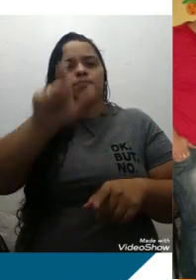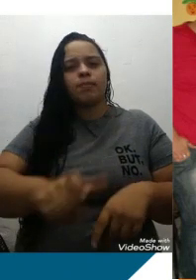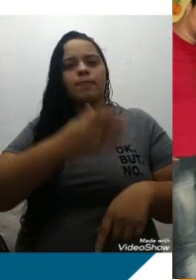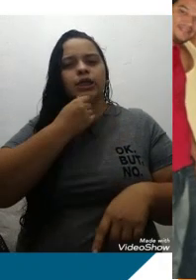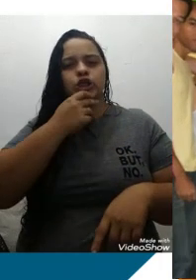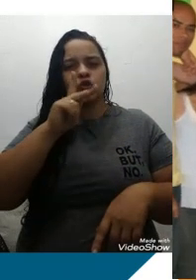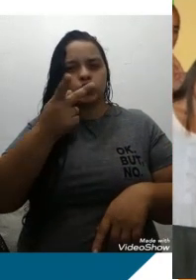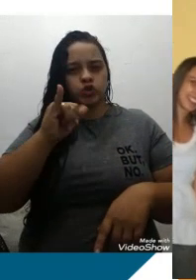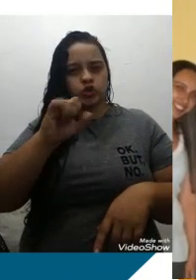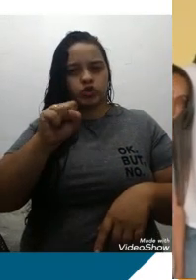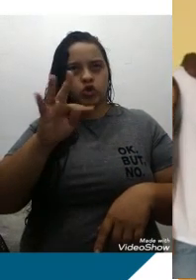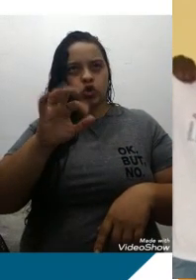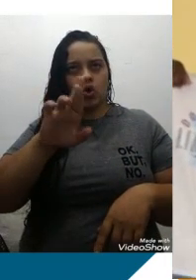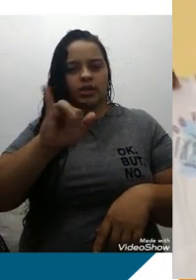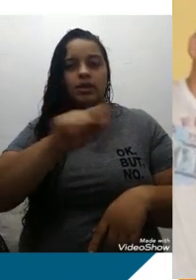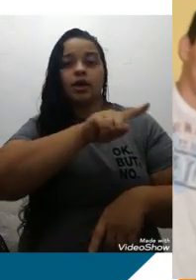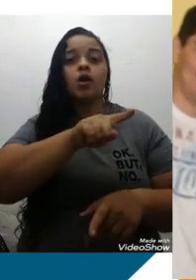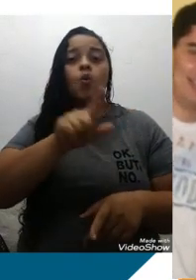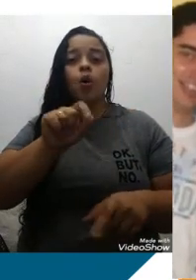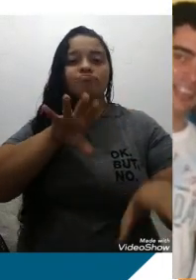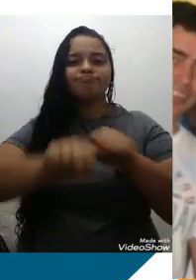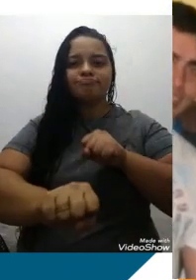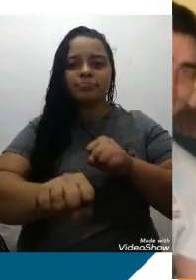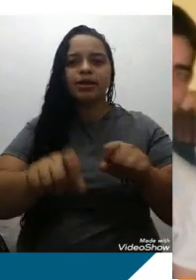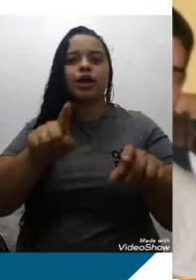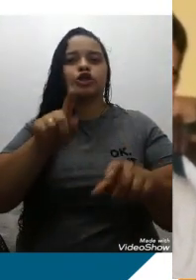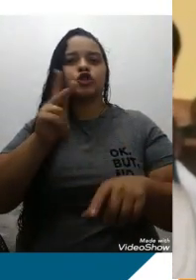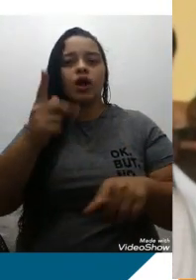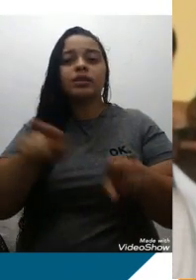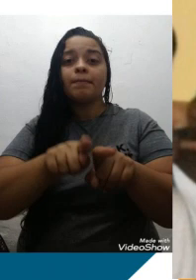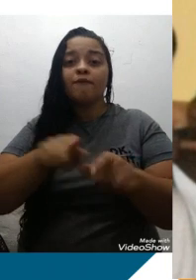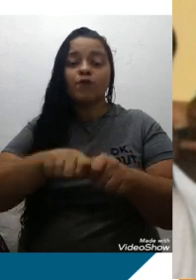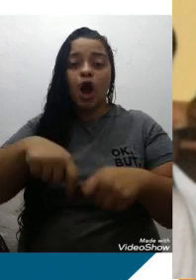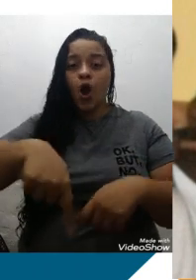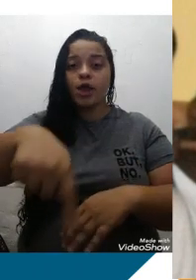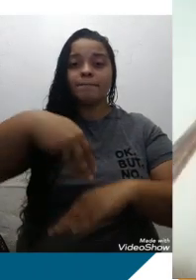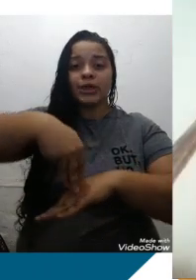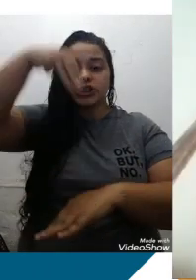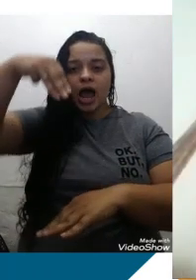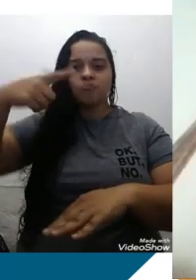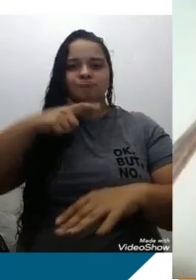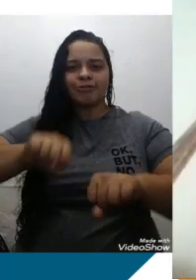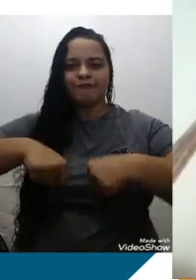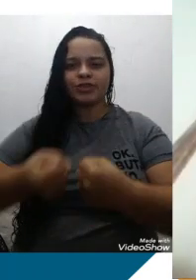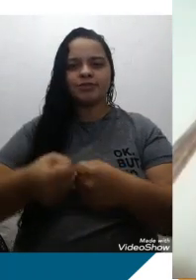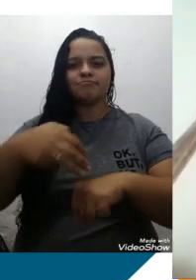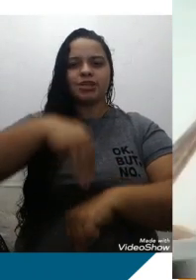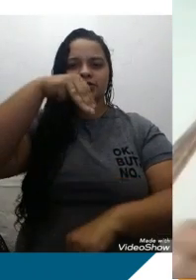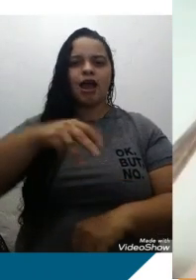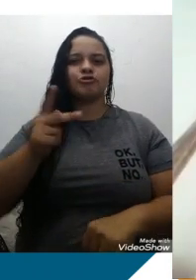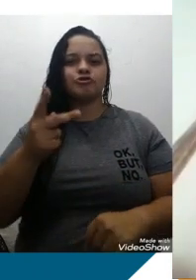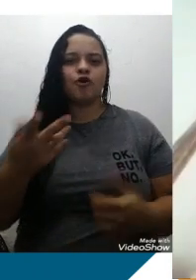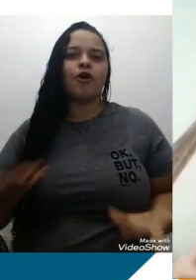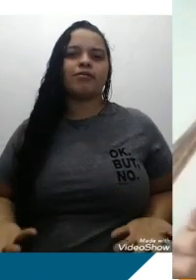defender, alguns meses atrás, o mestrado dele em História. Então, isso é muito lindo, ainda que seja meio assustador também, porque se eu tenho um aluno que